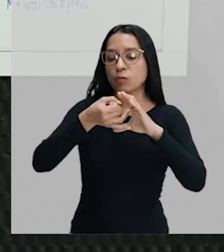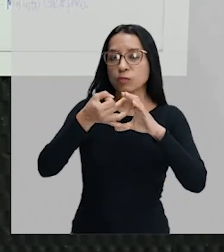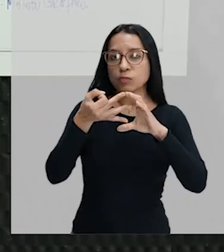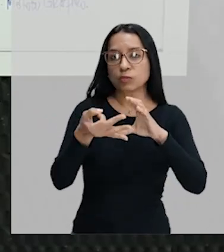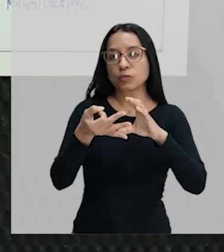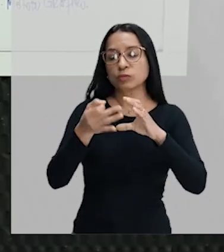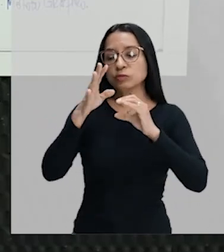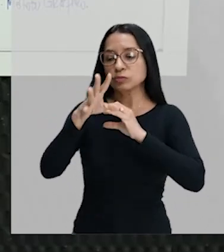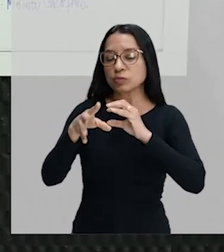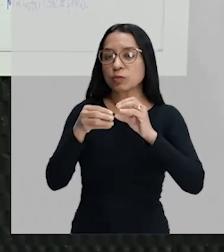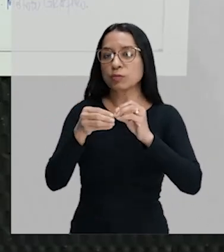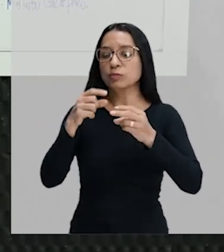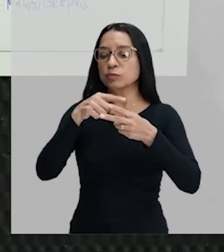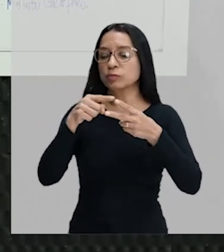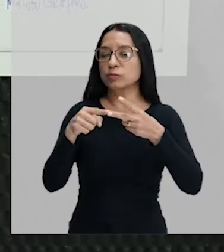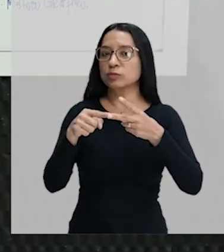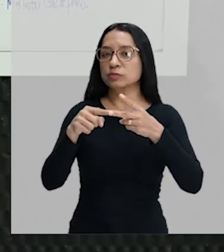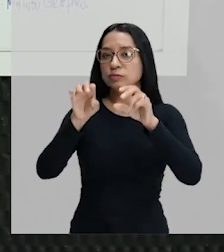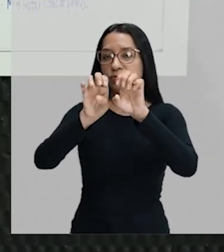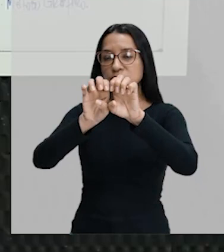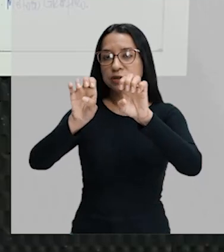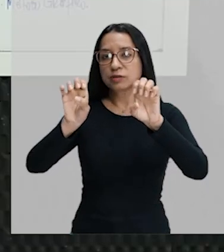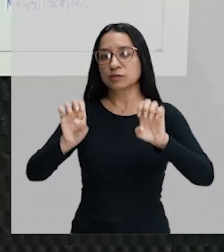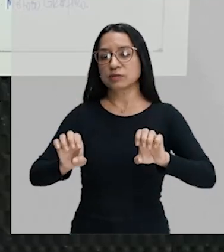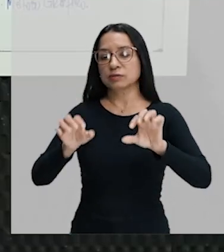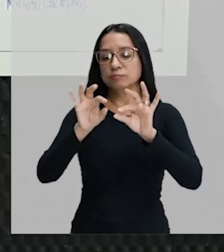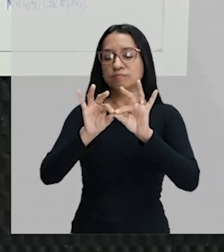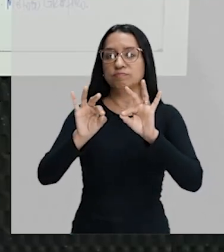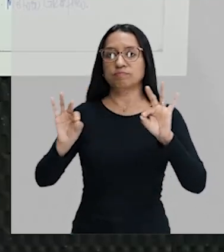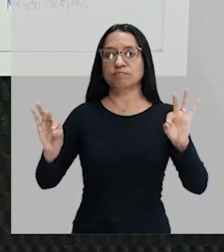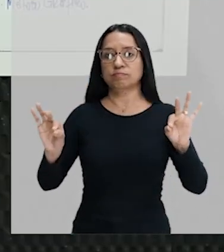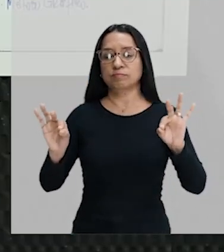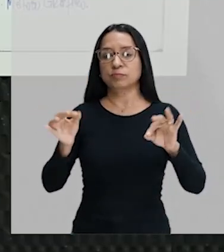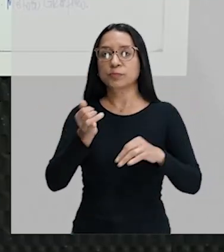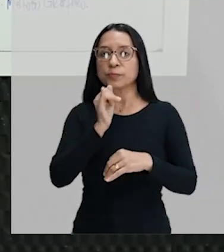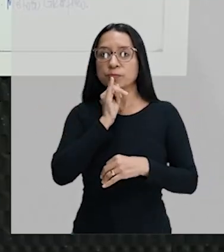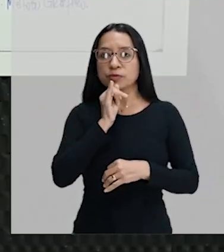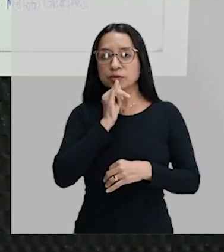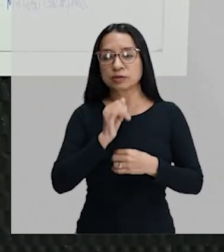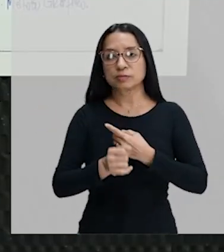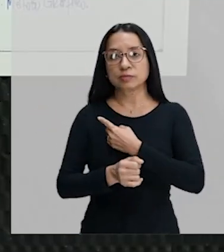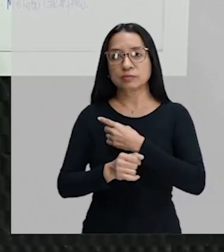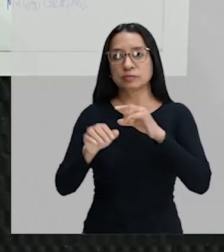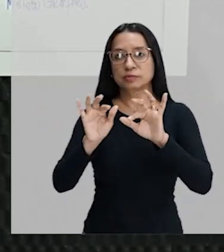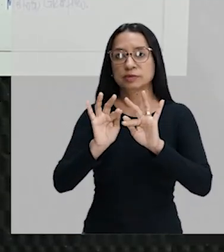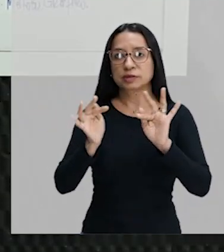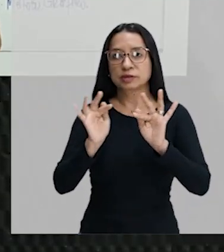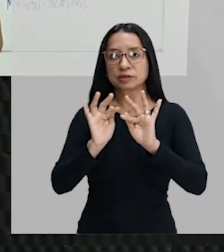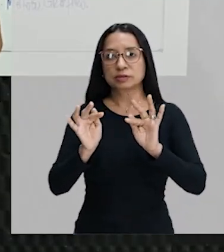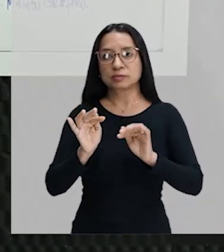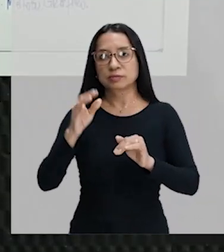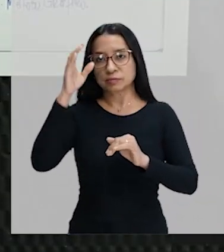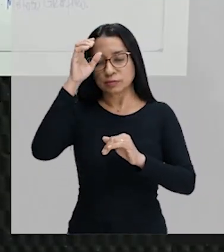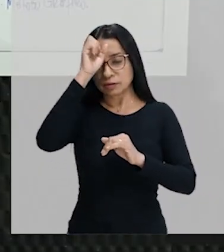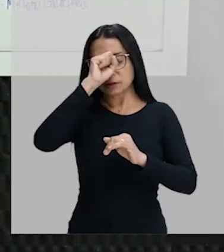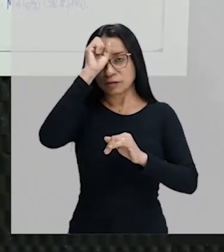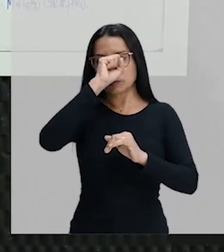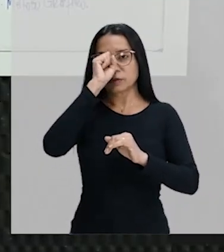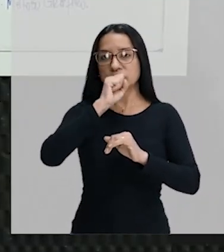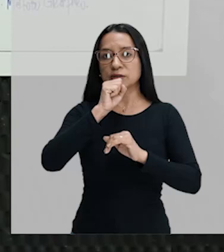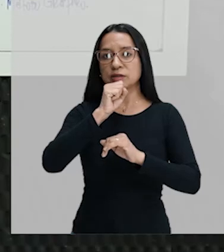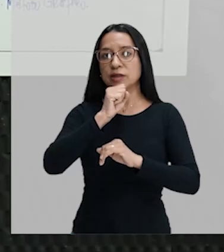composto por duas ou mais equações lineares. Por exemplo, essas mais simples, essa que a gente aprendeu lá no